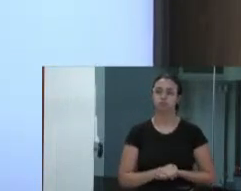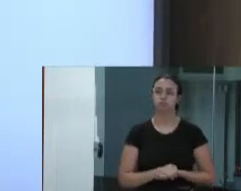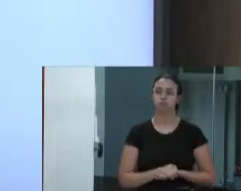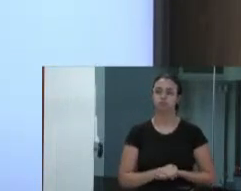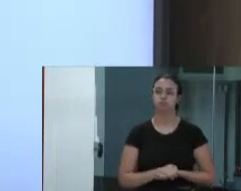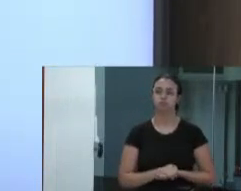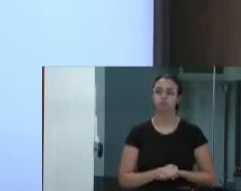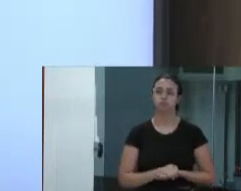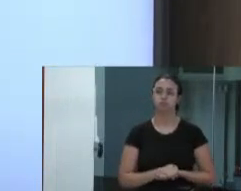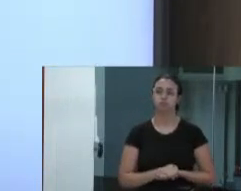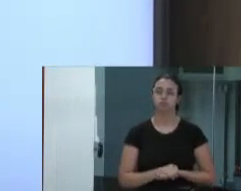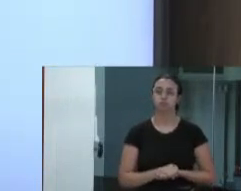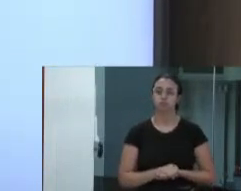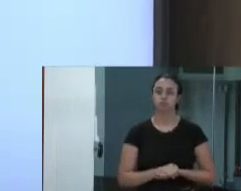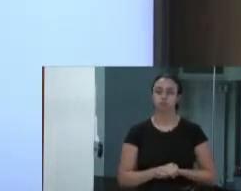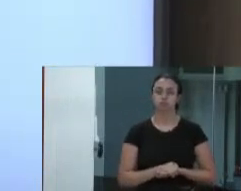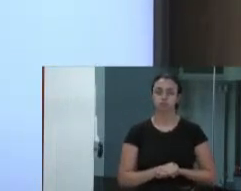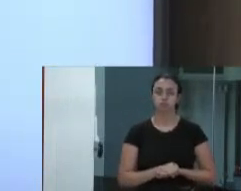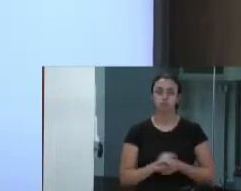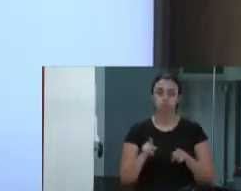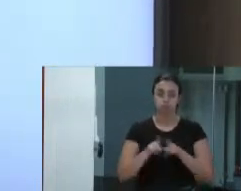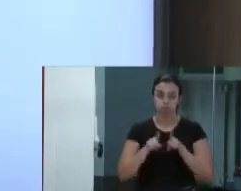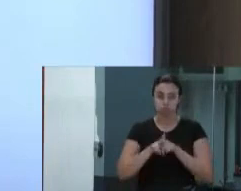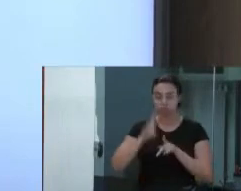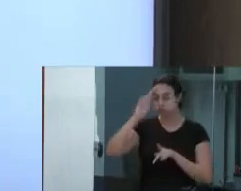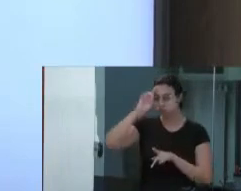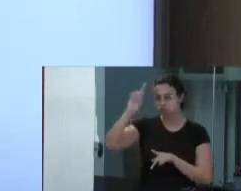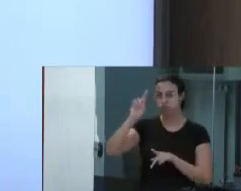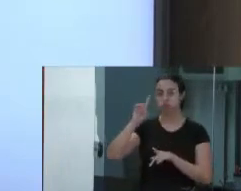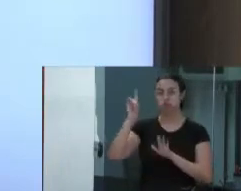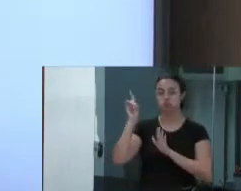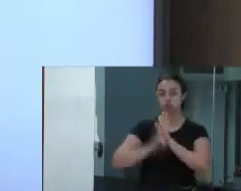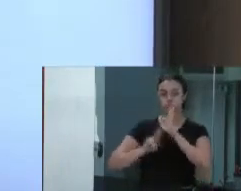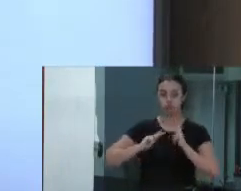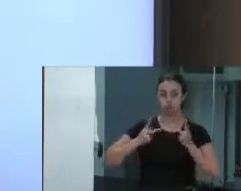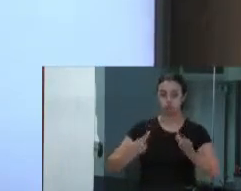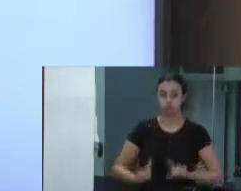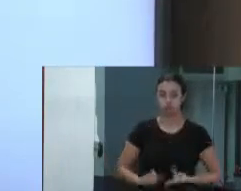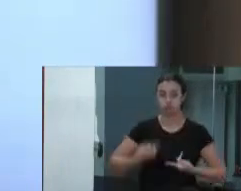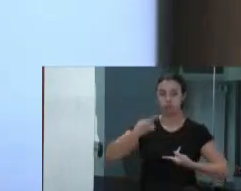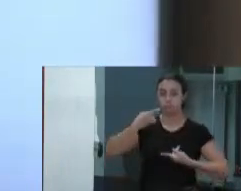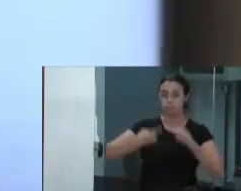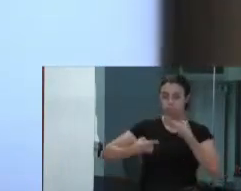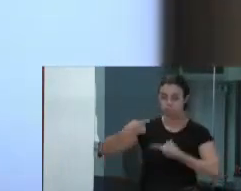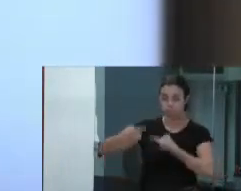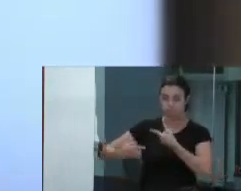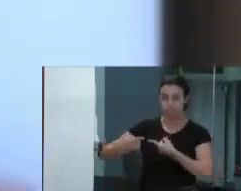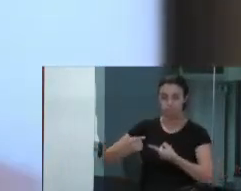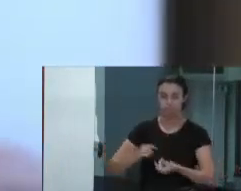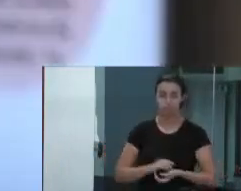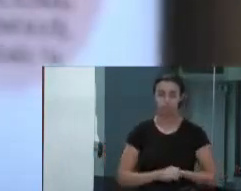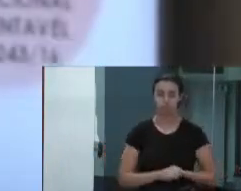Então, a gente ainda tem, né, dentro da Diretoria de Direitos Humanos, as políticas setoriais.